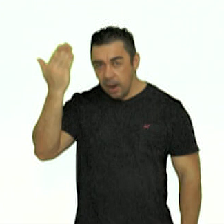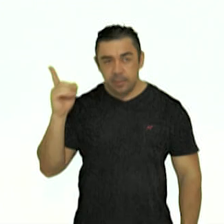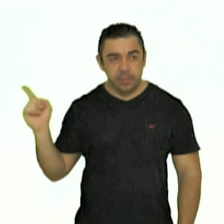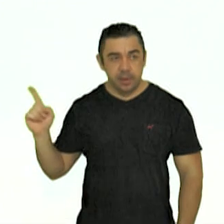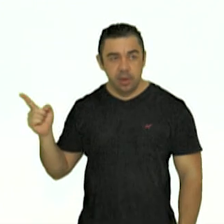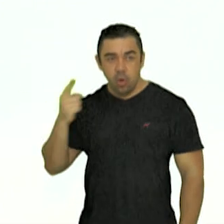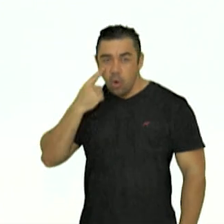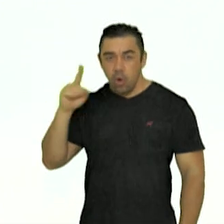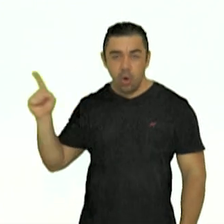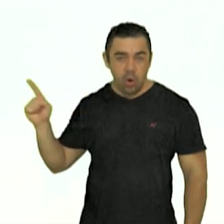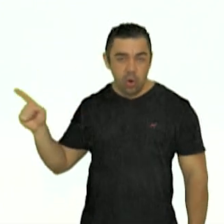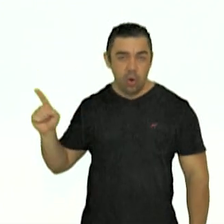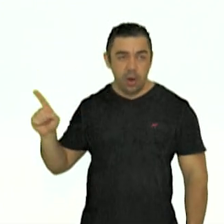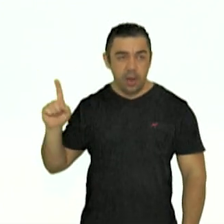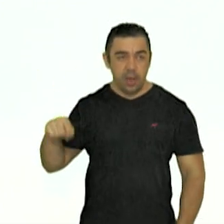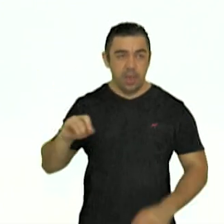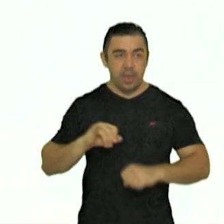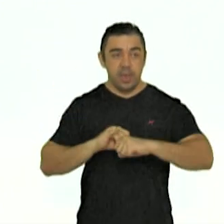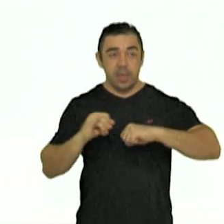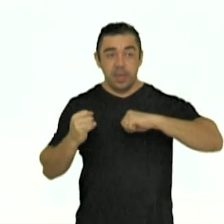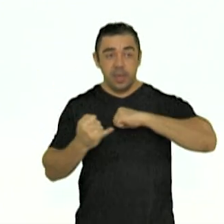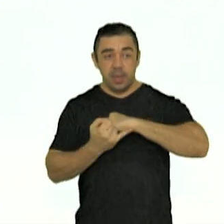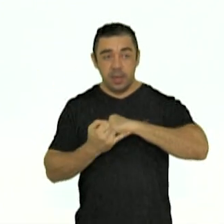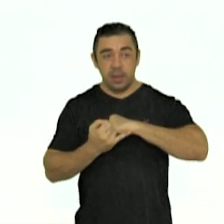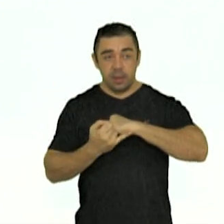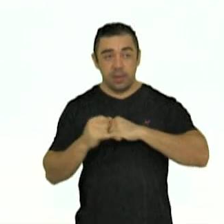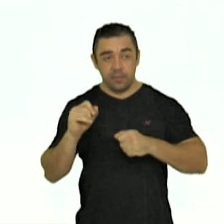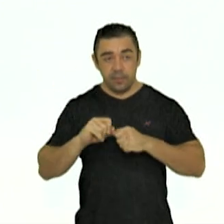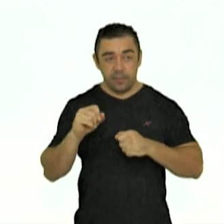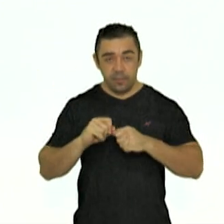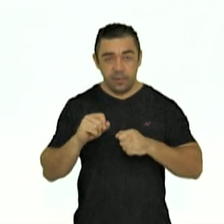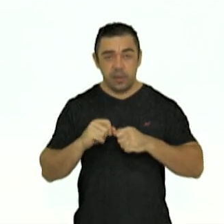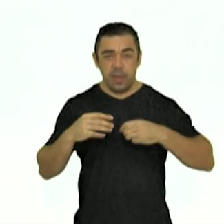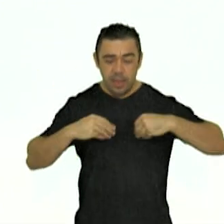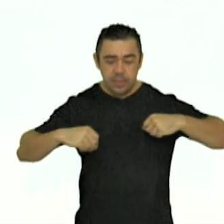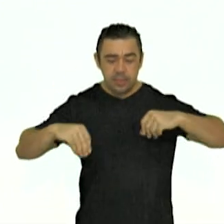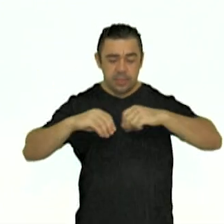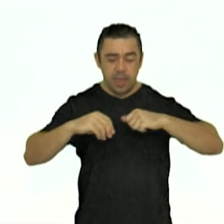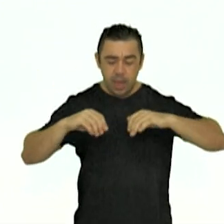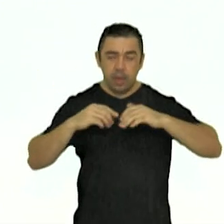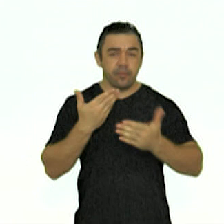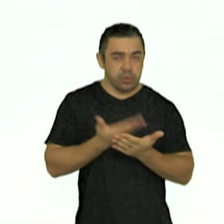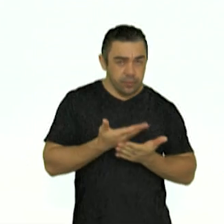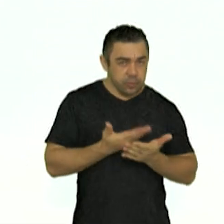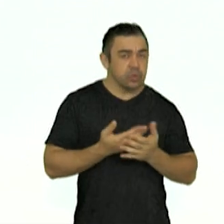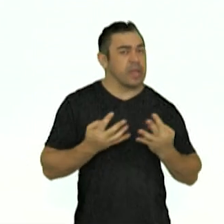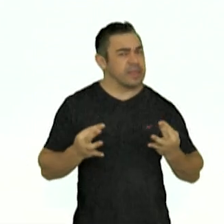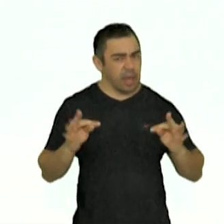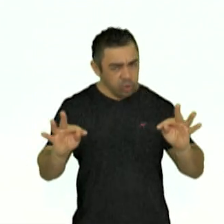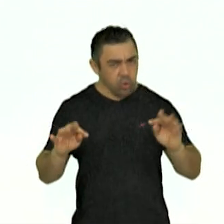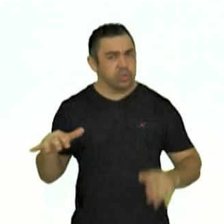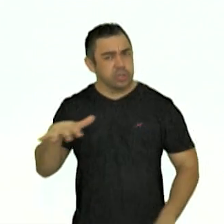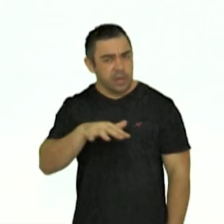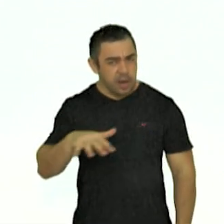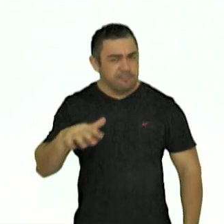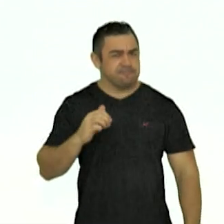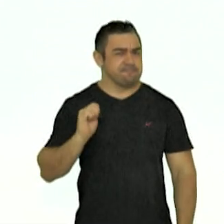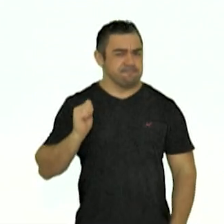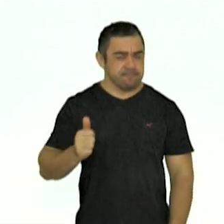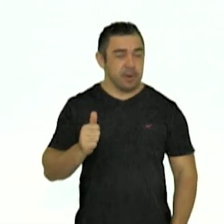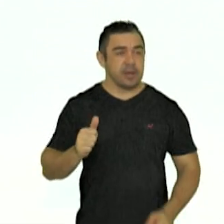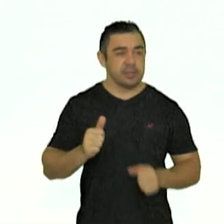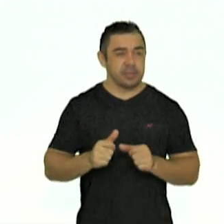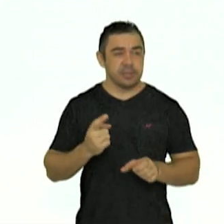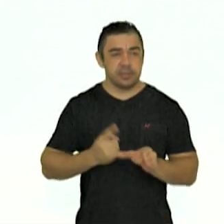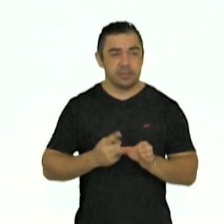essa parte do lugar foi construída no oceano, foi feito um aterramento, um estudo, então muita tecnologia envolvida, fizeram o